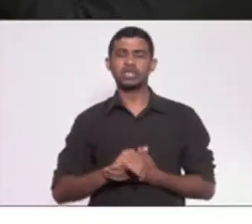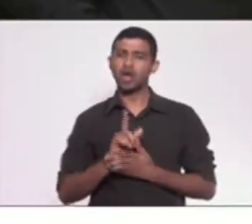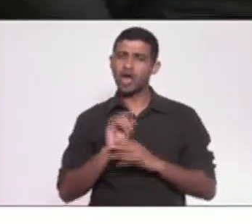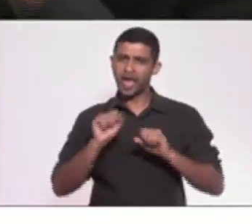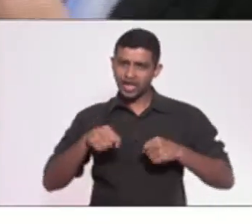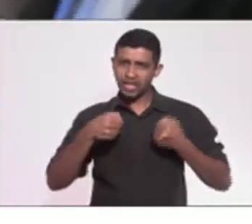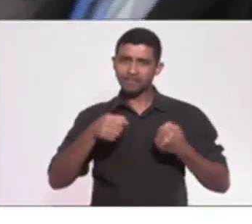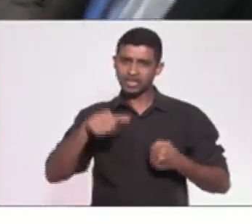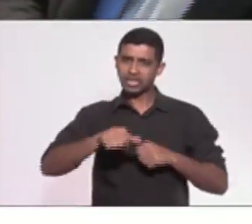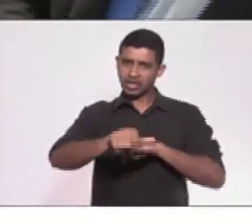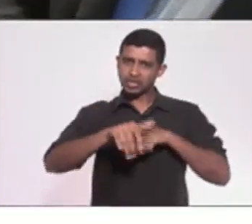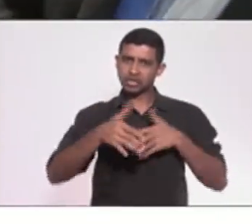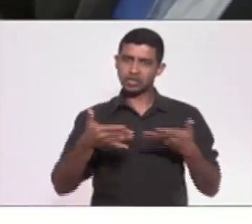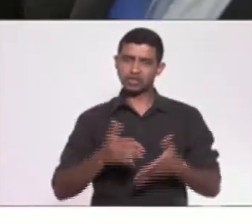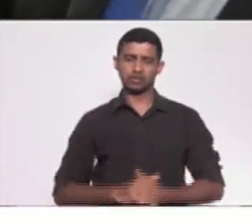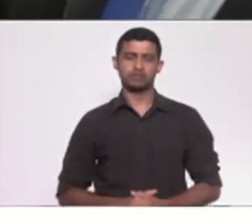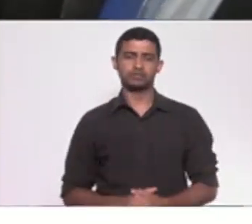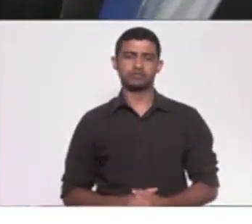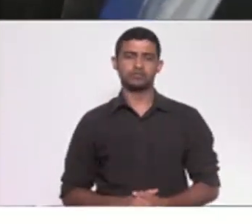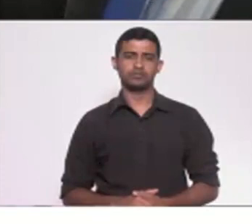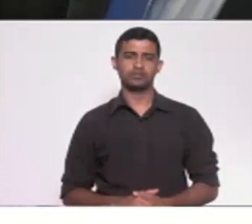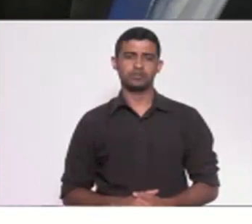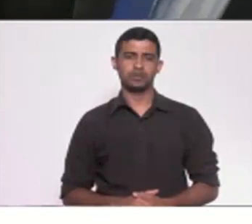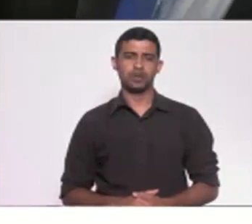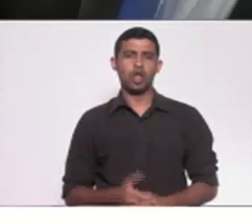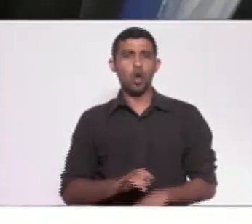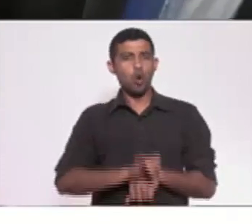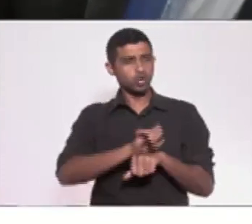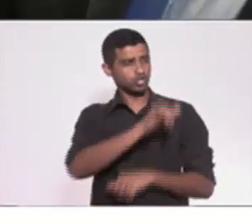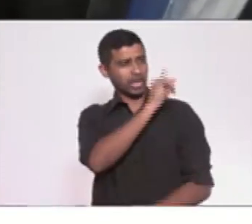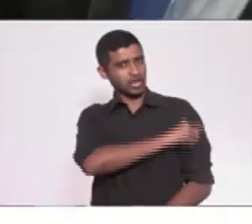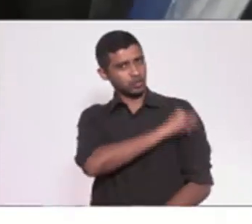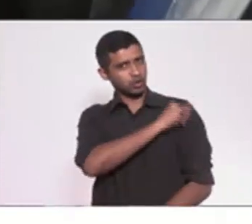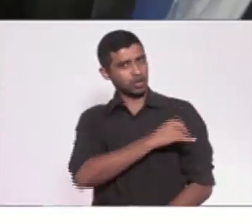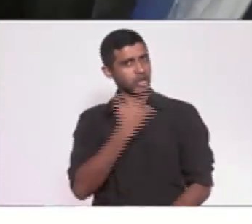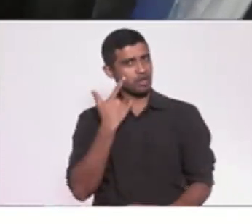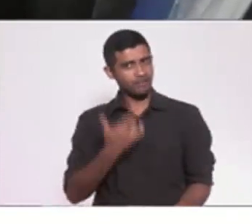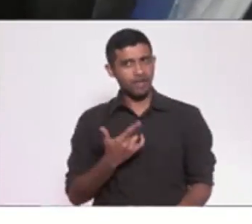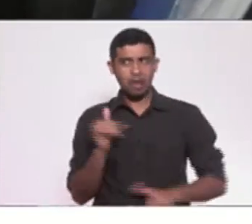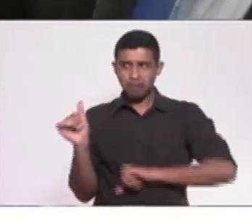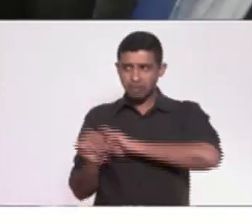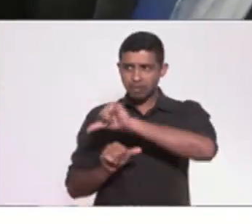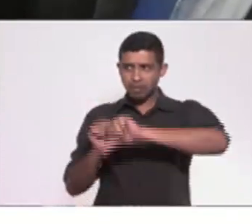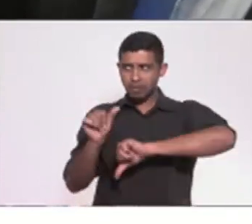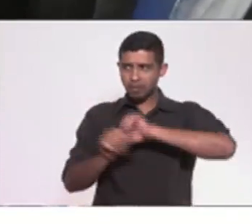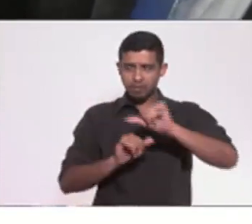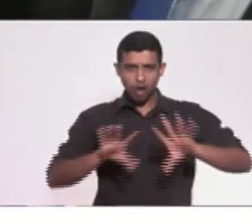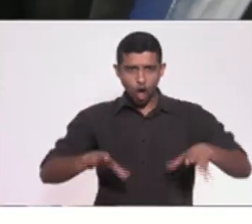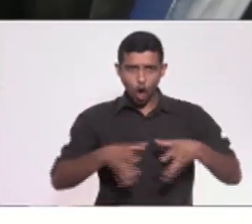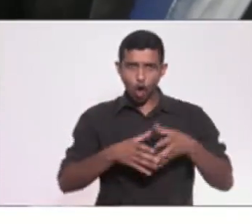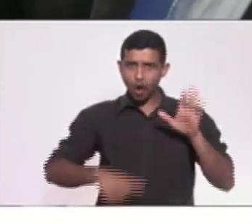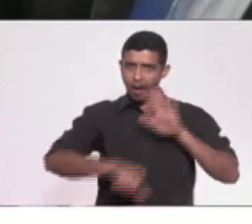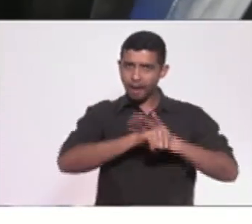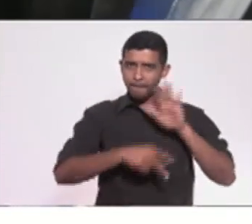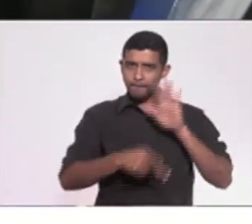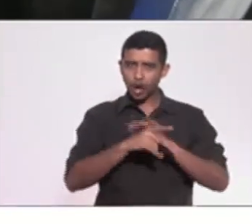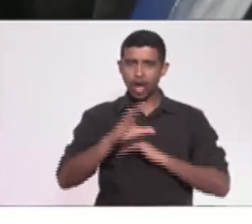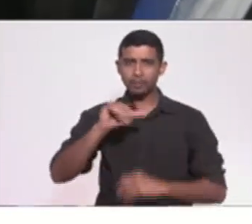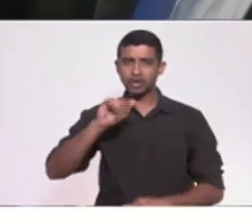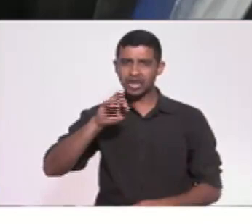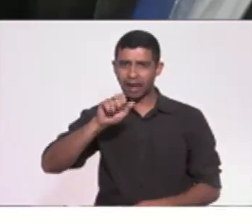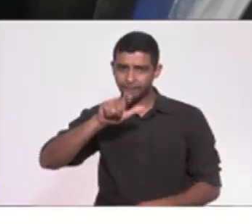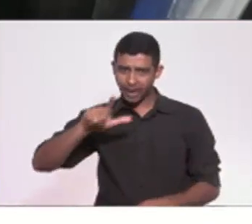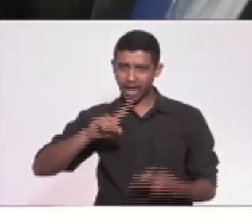esse parlamento. O Estado do Rio de Janeiro, senhor presidente, foi lapidado por uma organização criminosa capitaneada pelo Sérgio Cabral e pelo Luiz Fernando